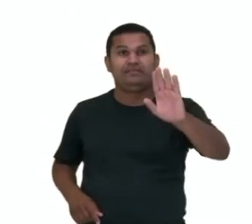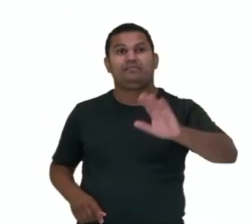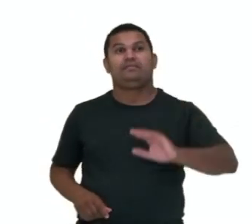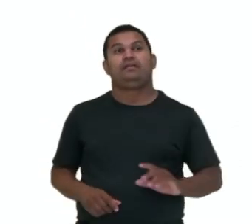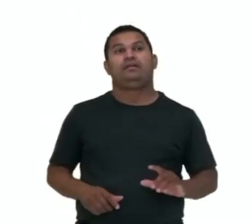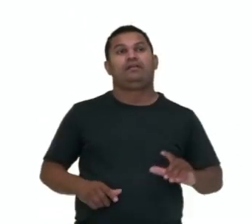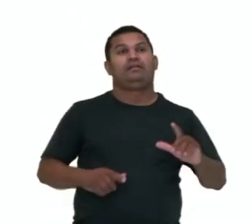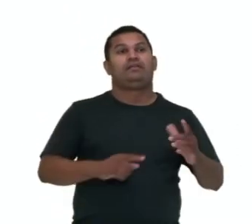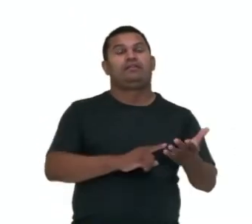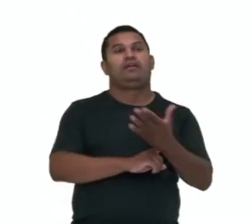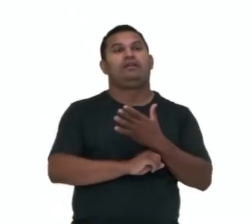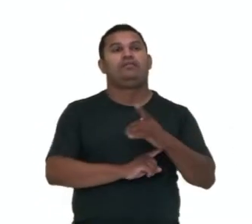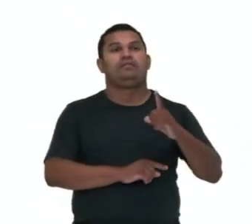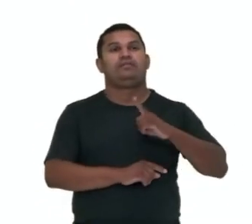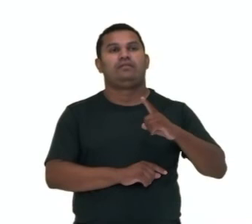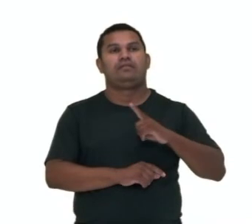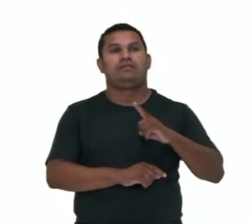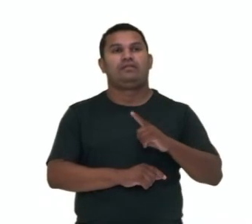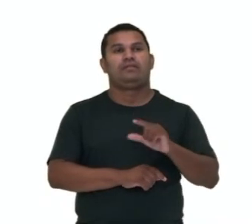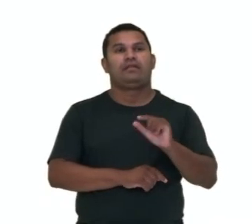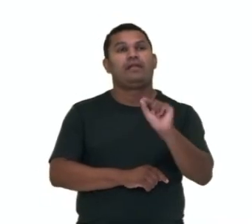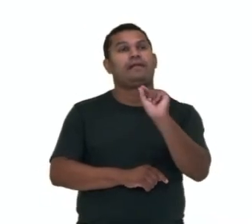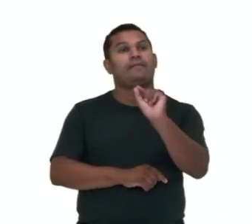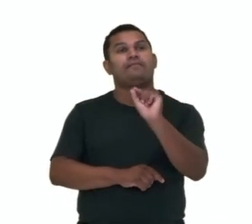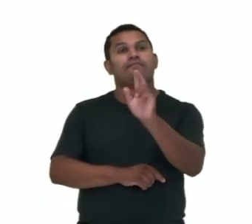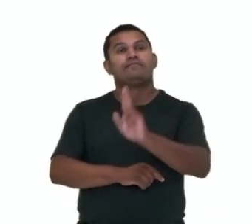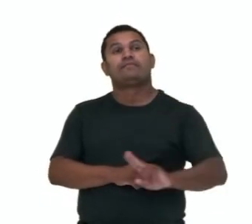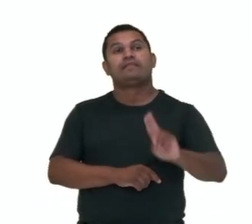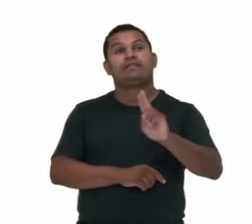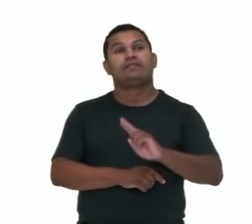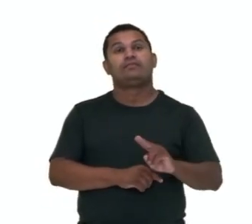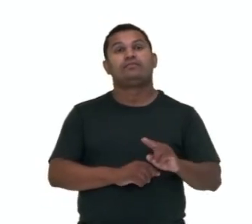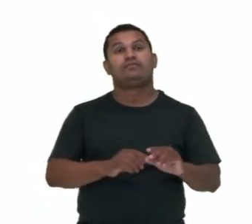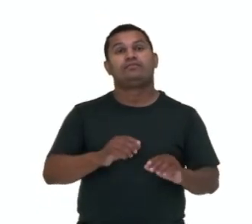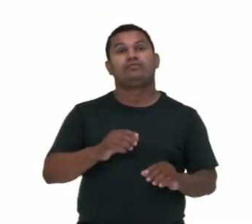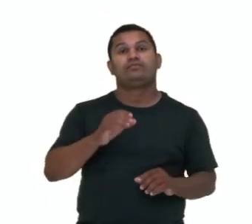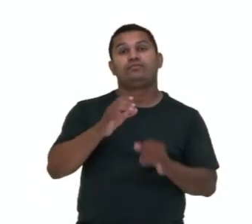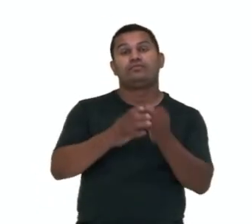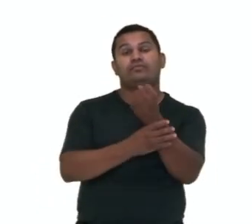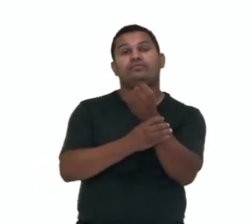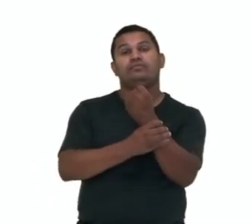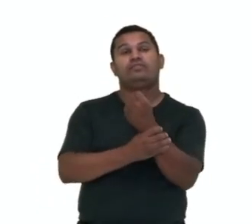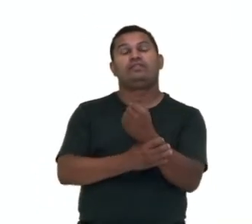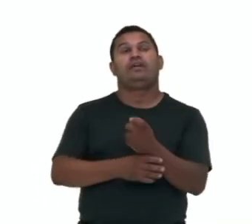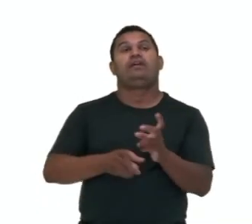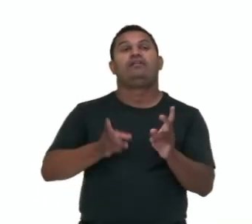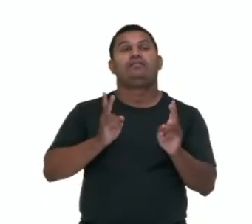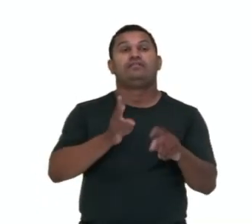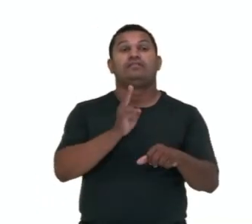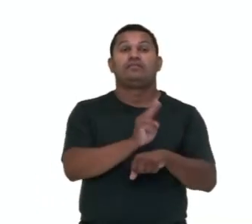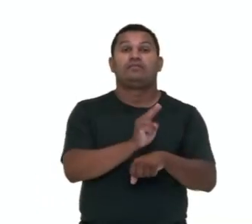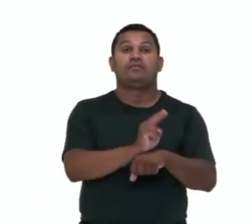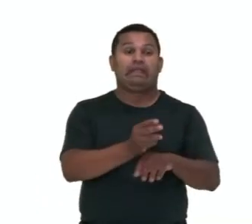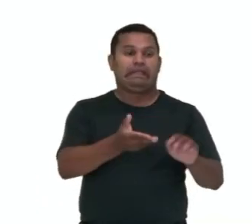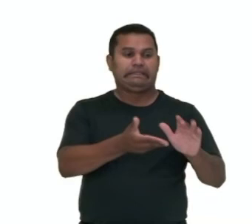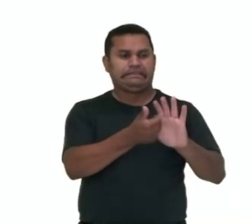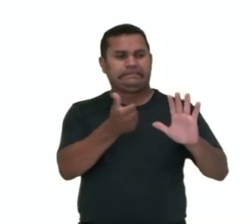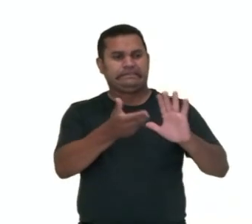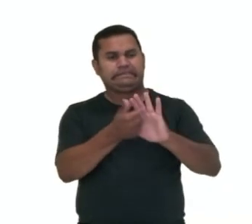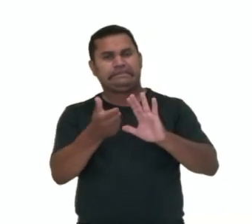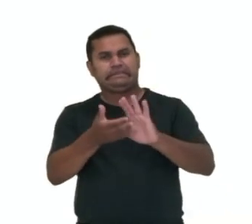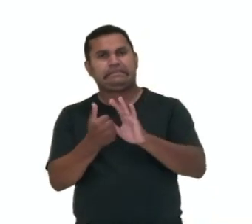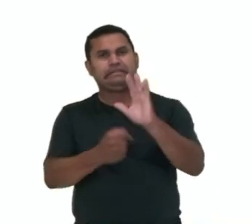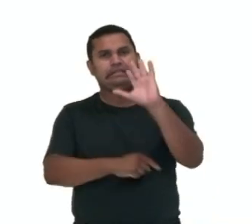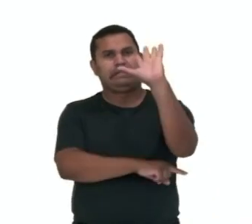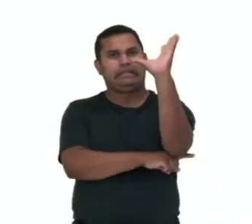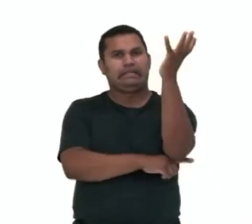da biosfera. O uso sustentável dos recursos naturais, outro fator importante.